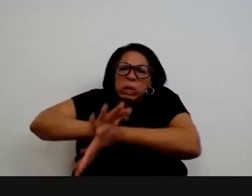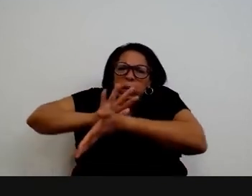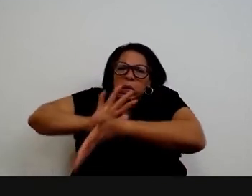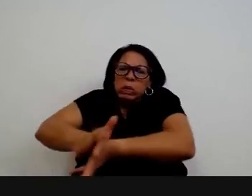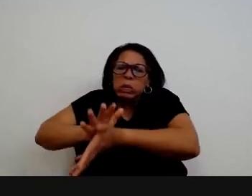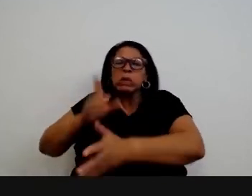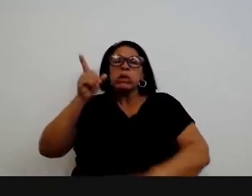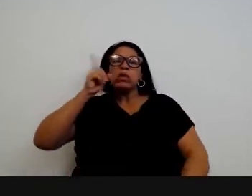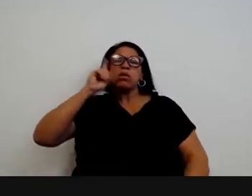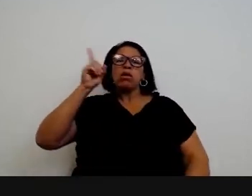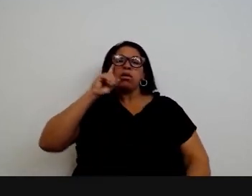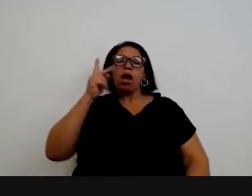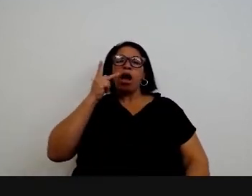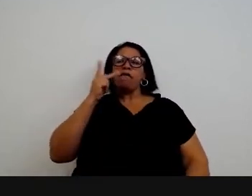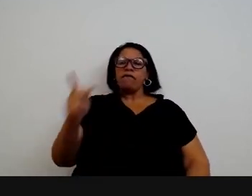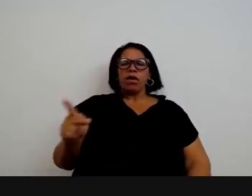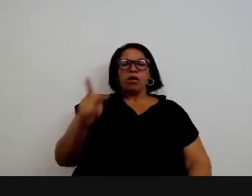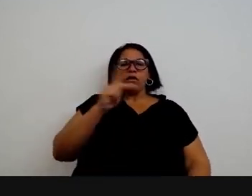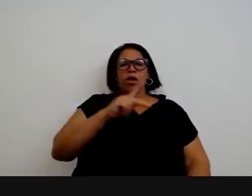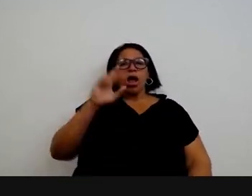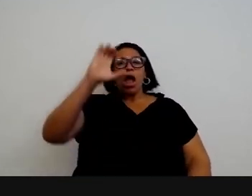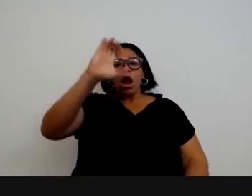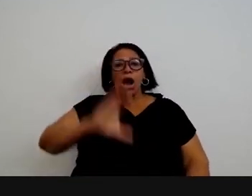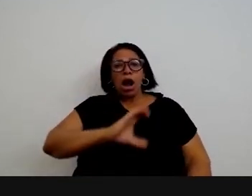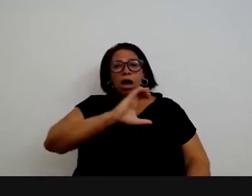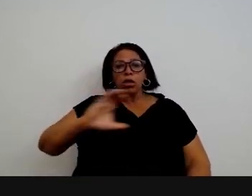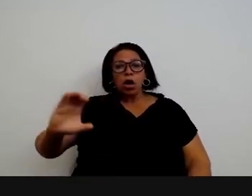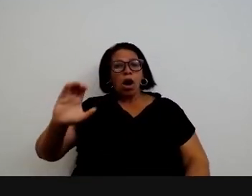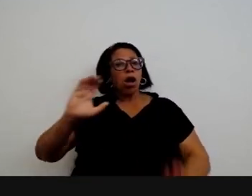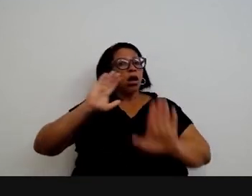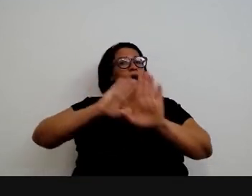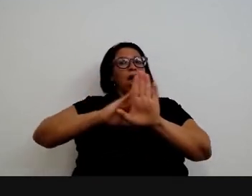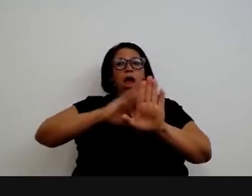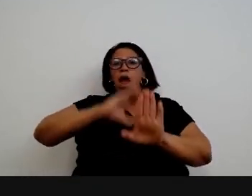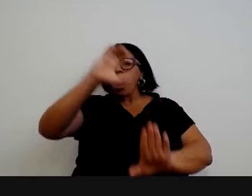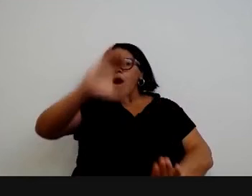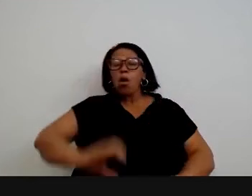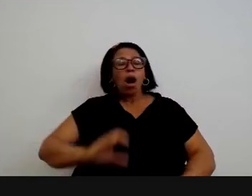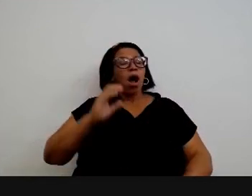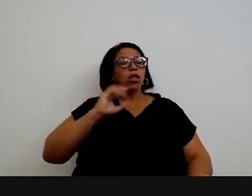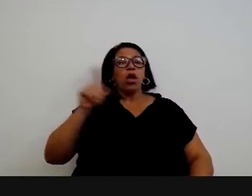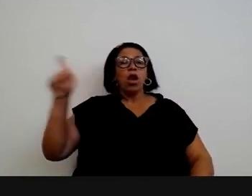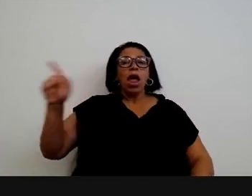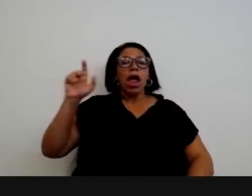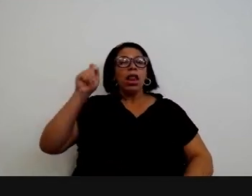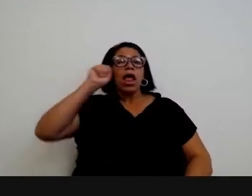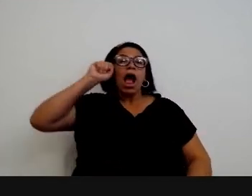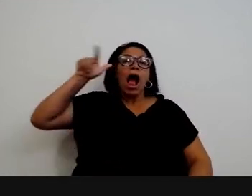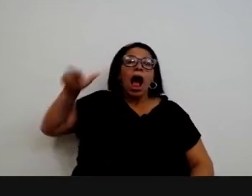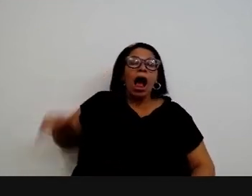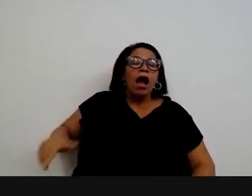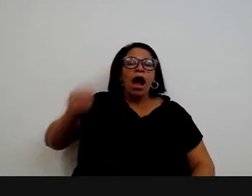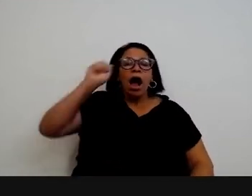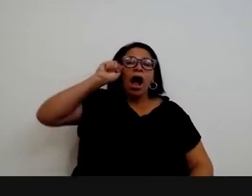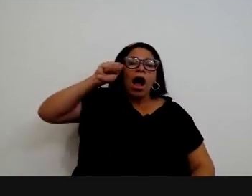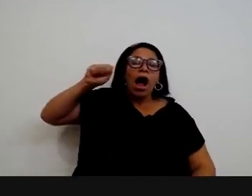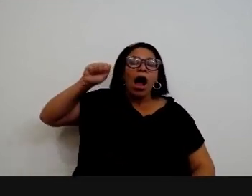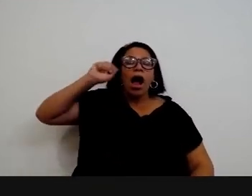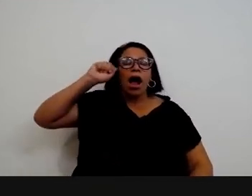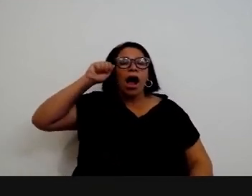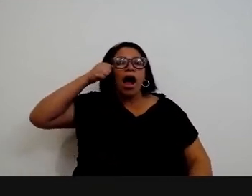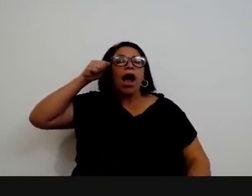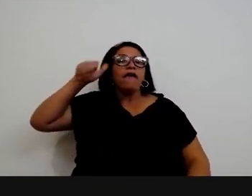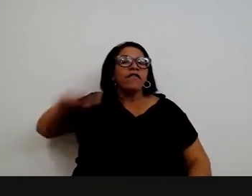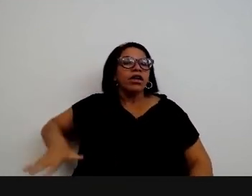dias. Nossa, professor, mas você não acabou de dizer que é católico? E o que uma coisa tem a ver com a outra? O meu íntimo